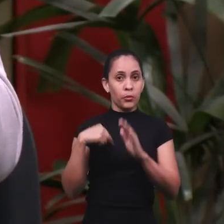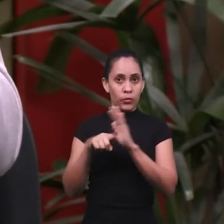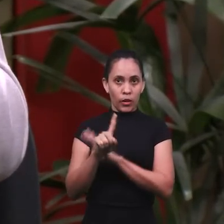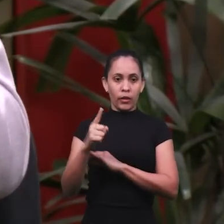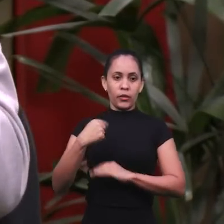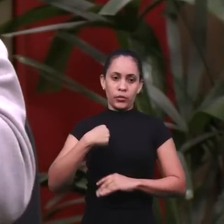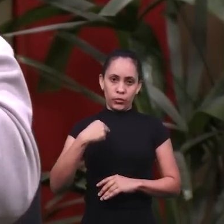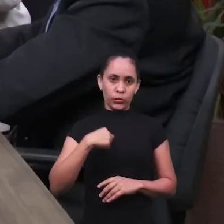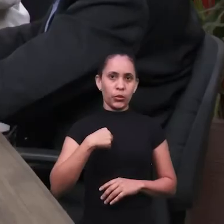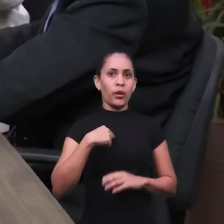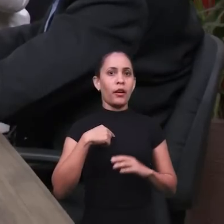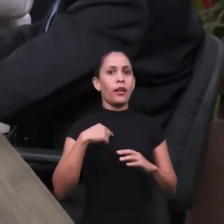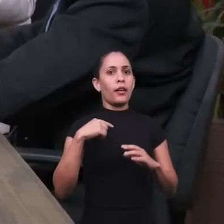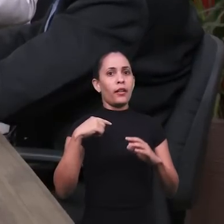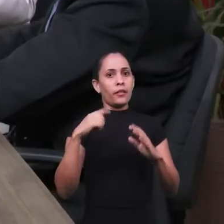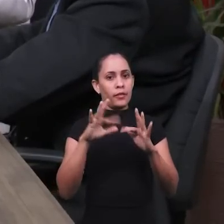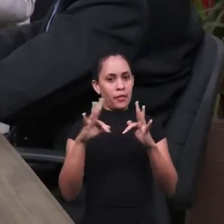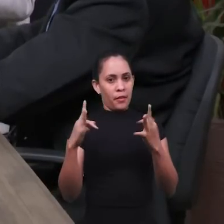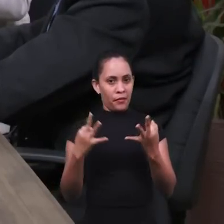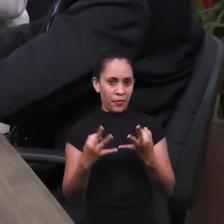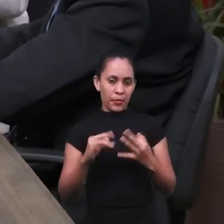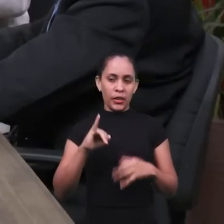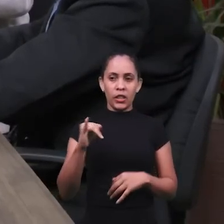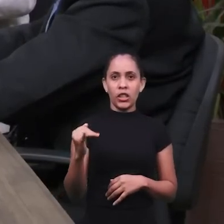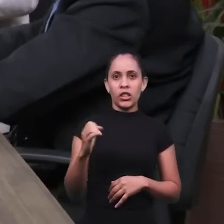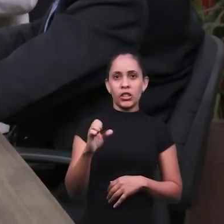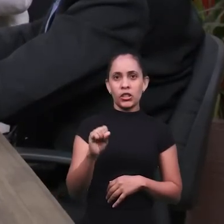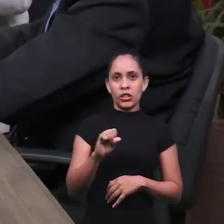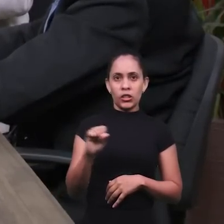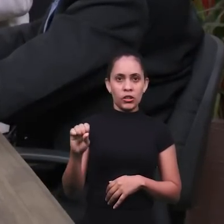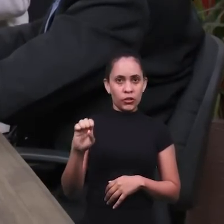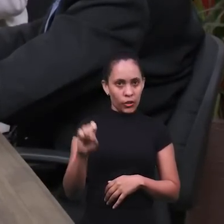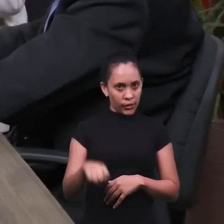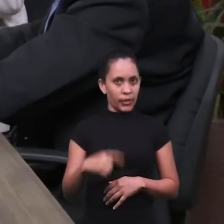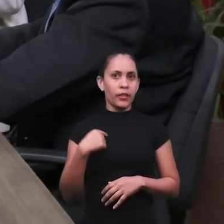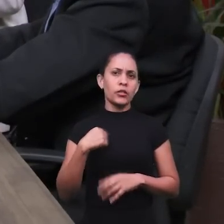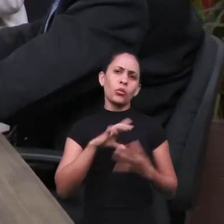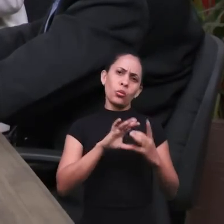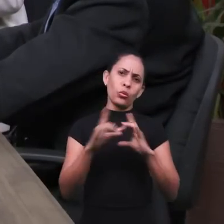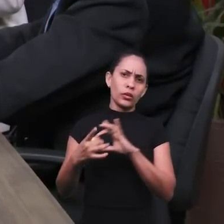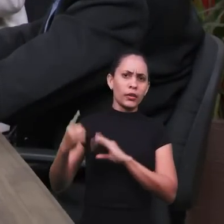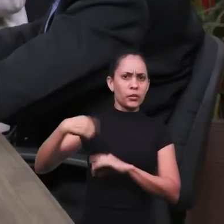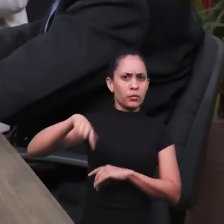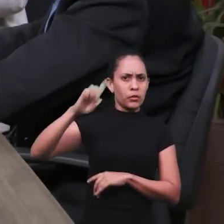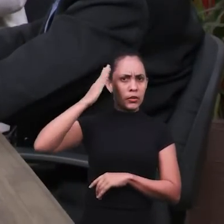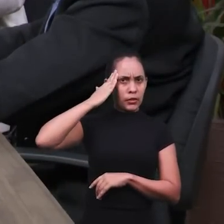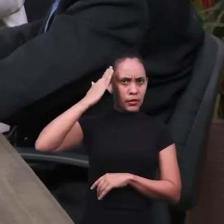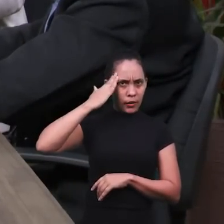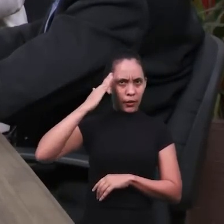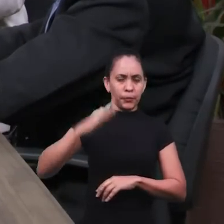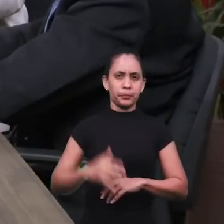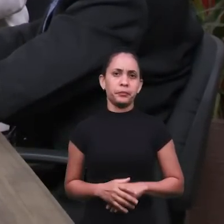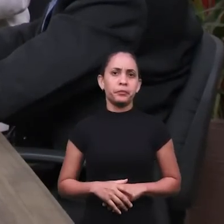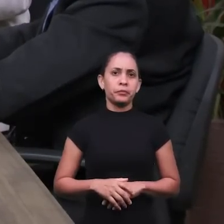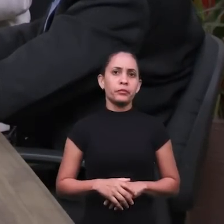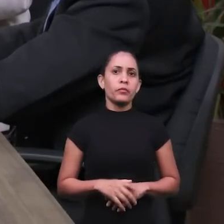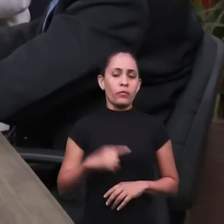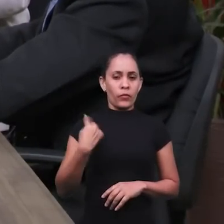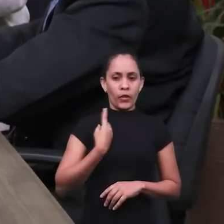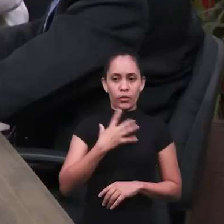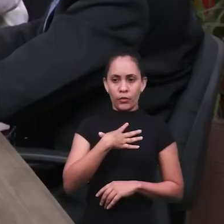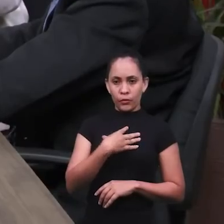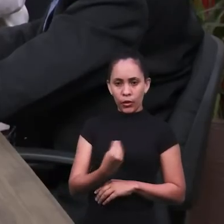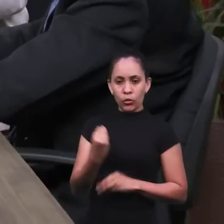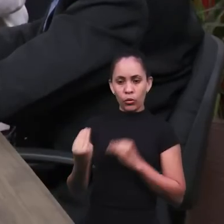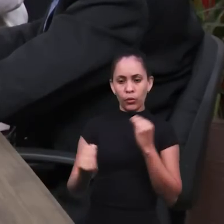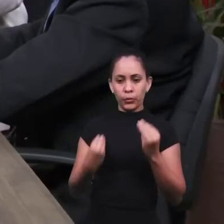sou da casa de Jessé. Isso, havia um contexto profético nisso aí, mas só para a gente entender. Os nossos filhos, a depender